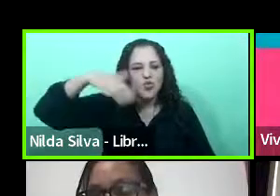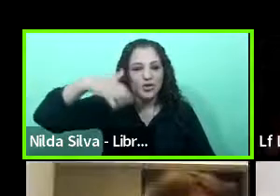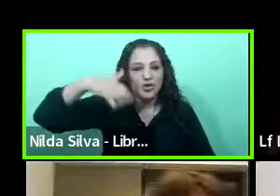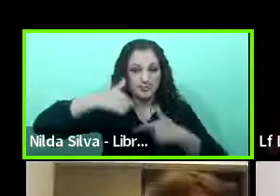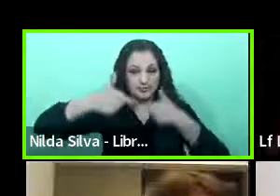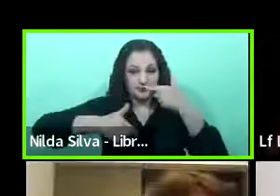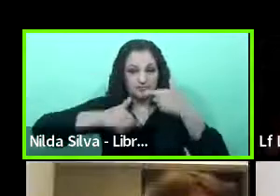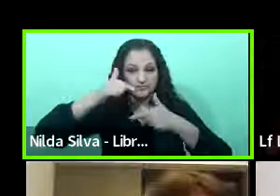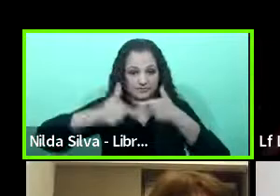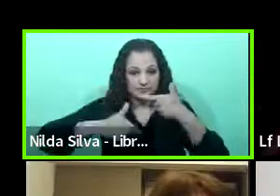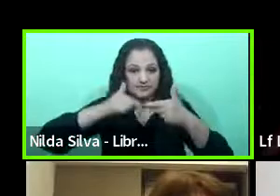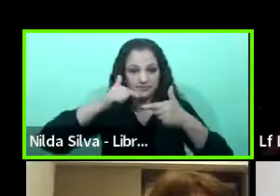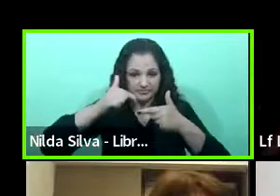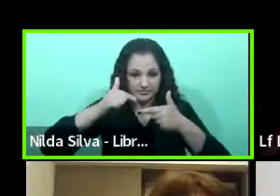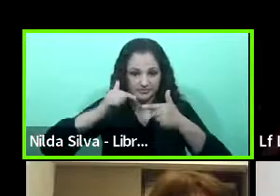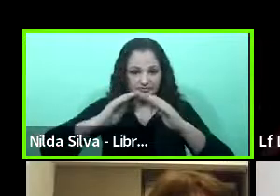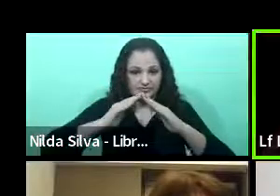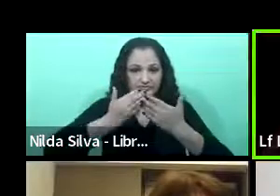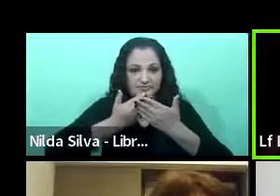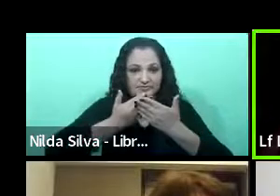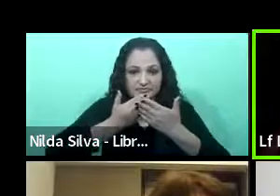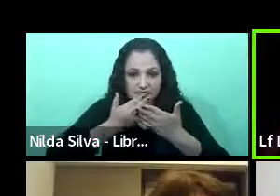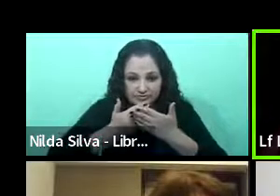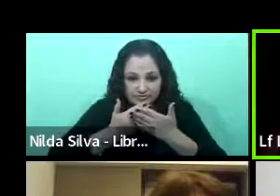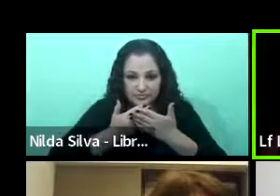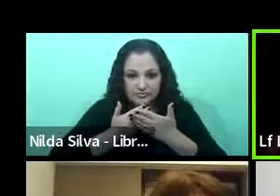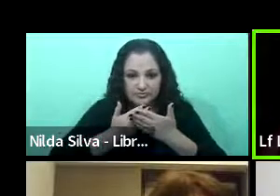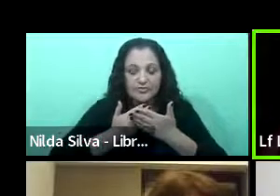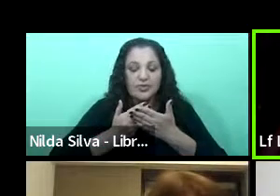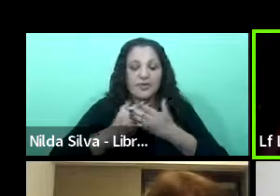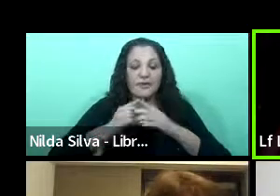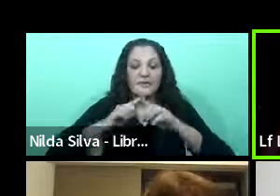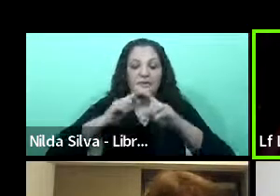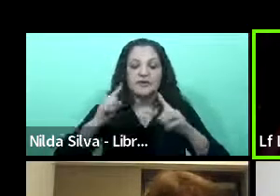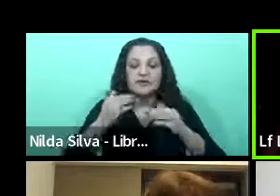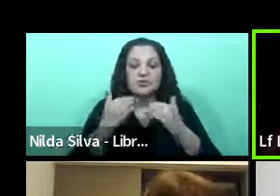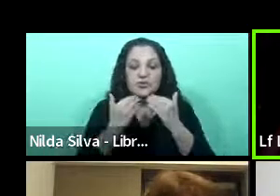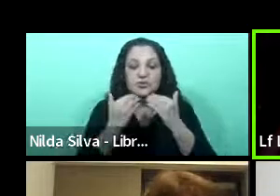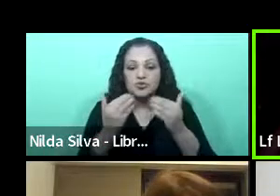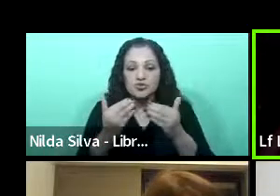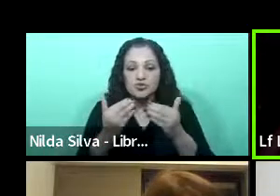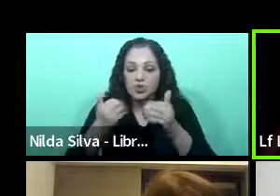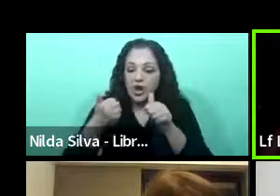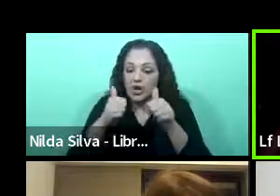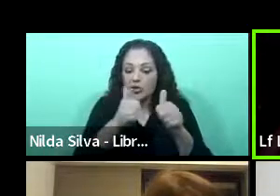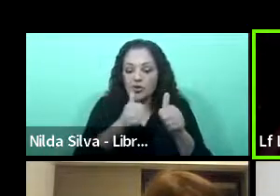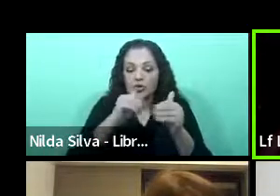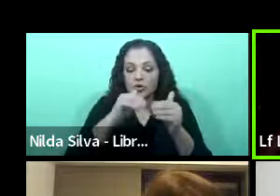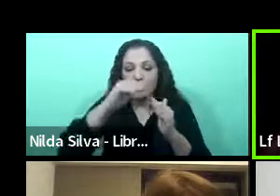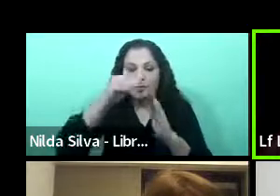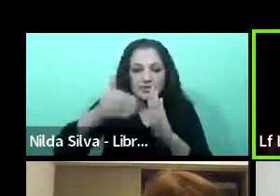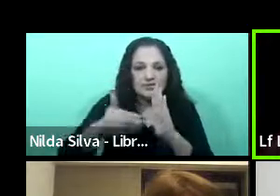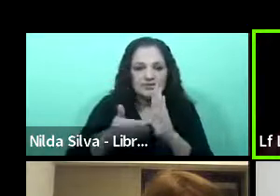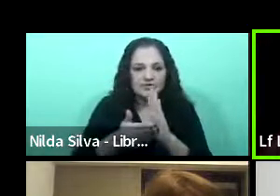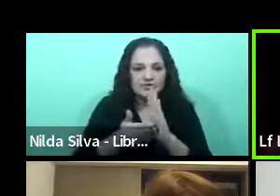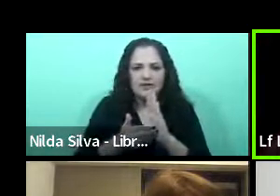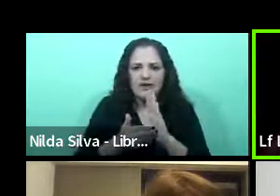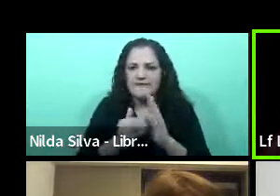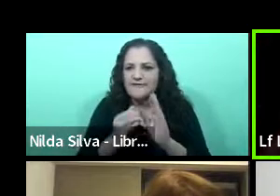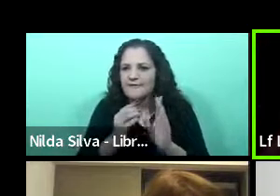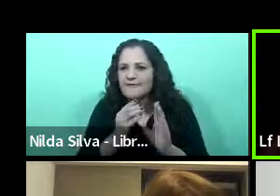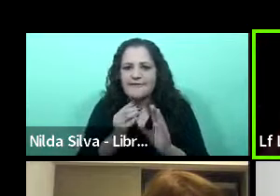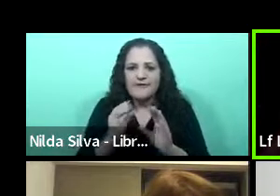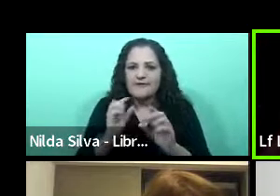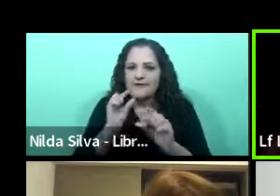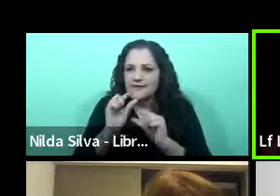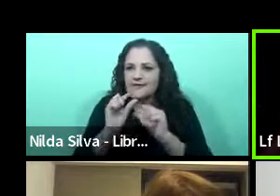escola PEI, então eu não tenho como acompanhar na íntegra tudo, então eu fico pegando as partes depois, porque eu fico